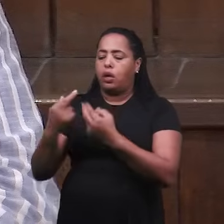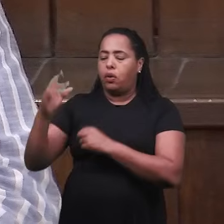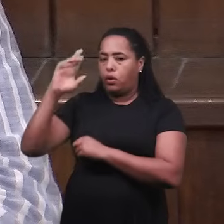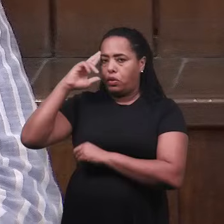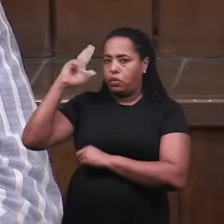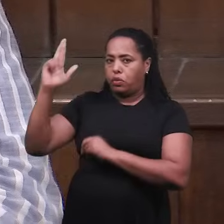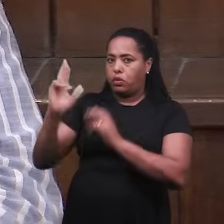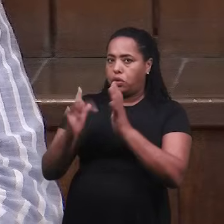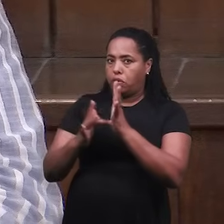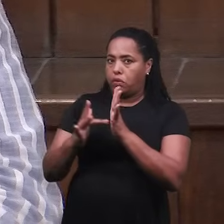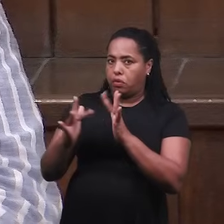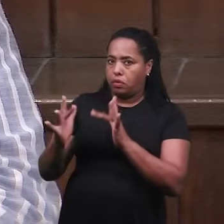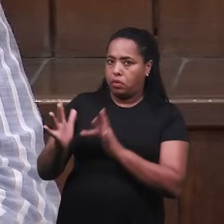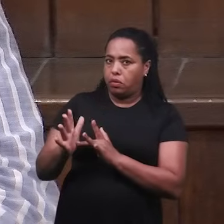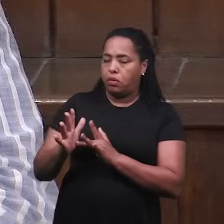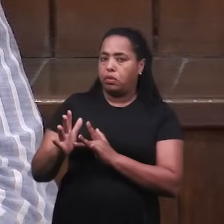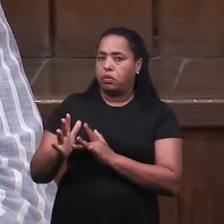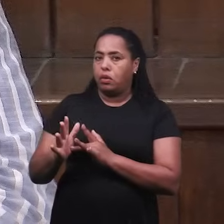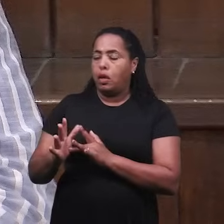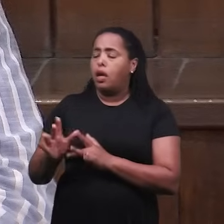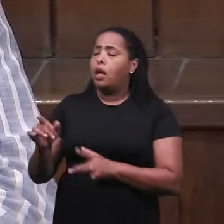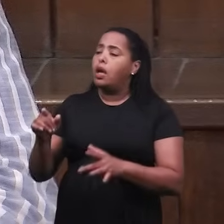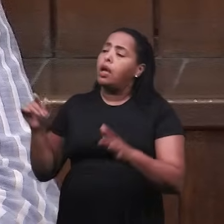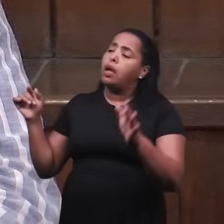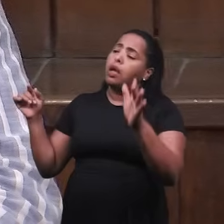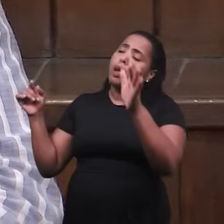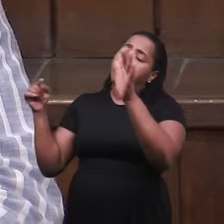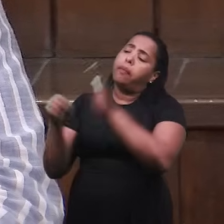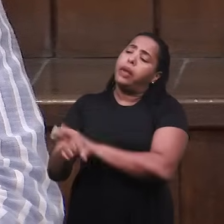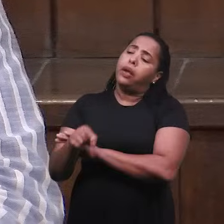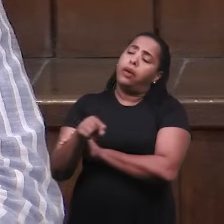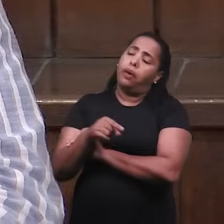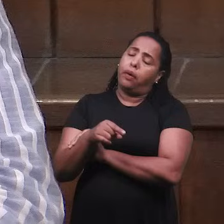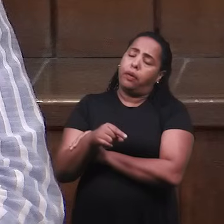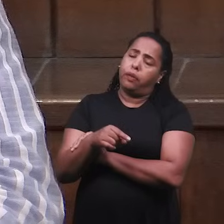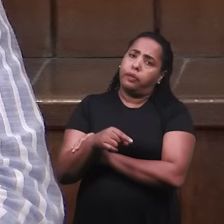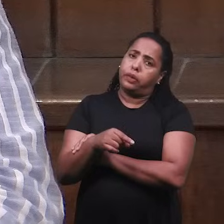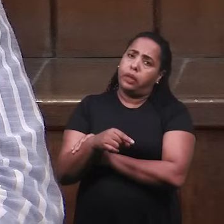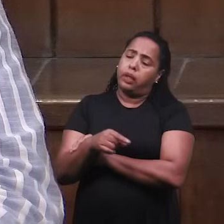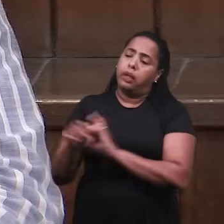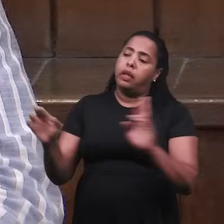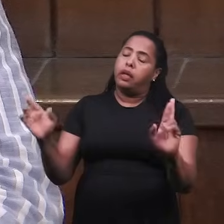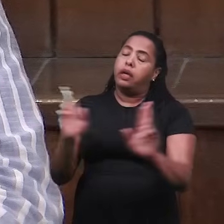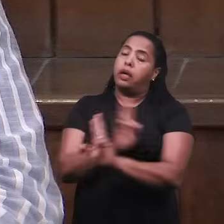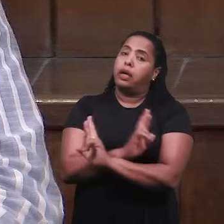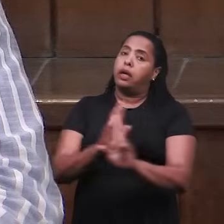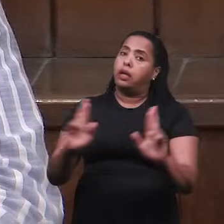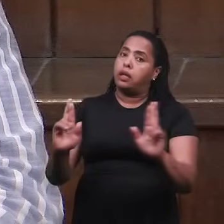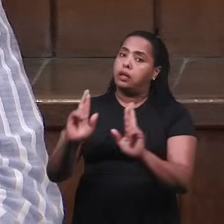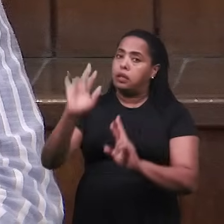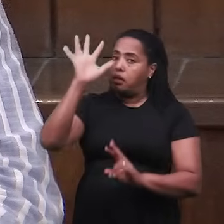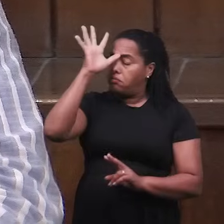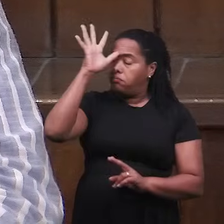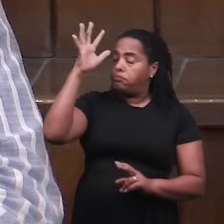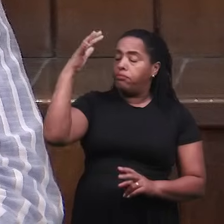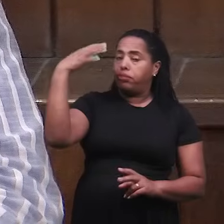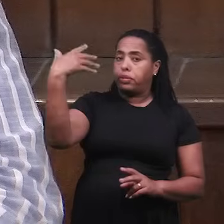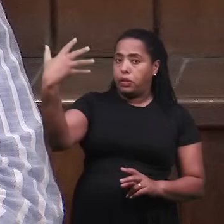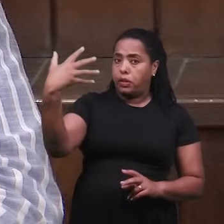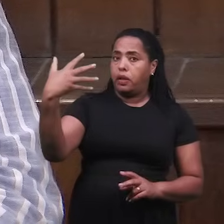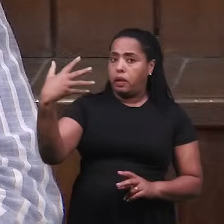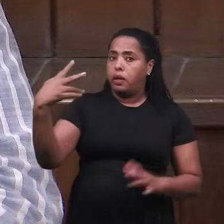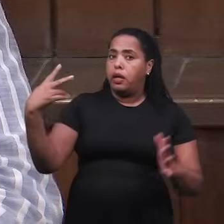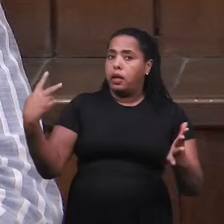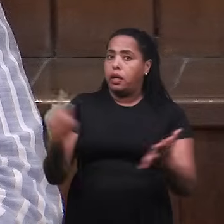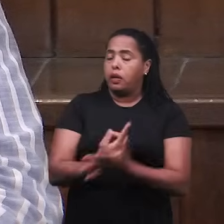Jesus e faz um questionamento a ele acerca dos sinais que